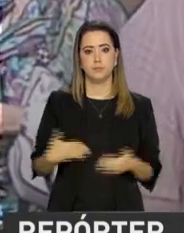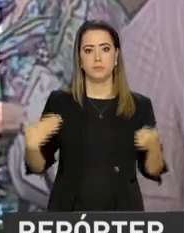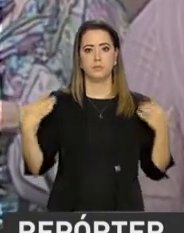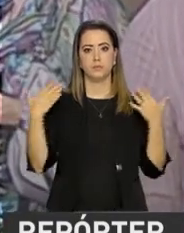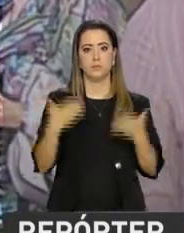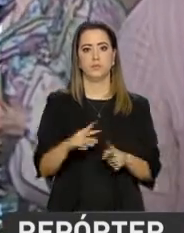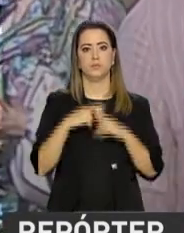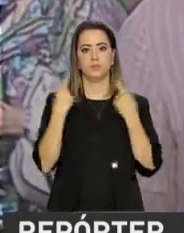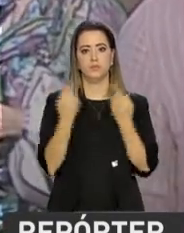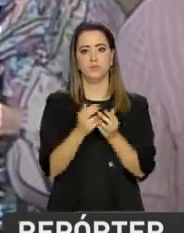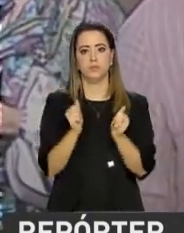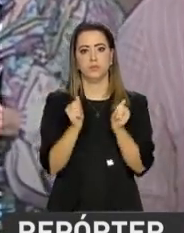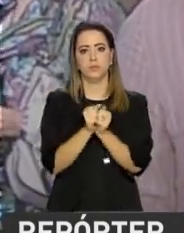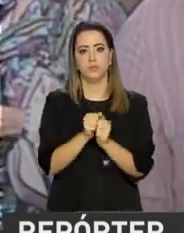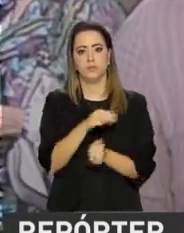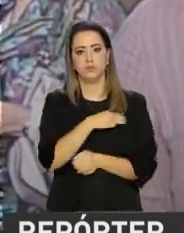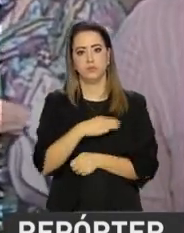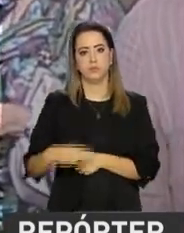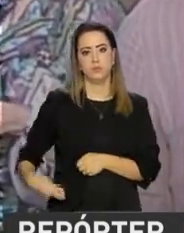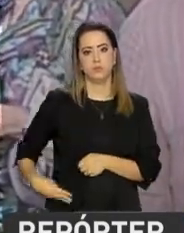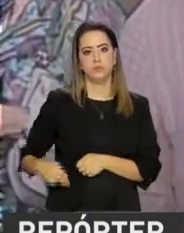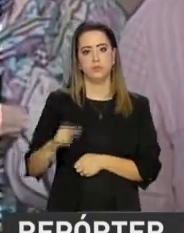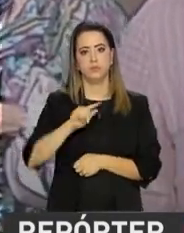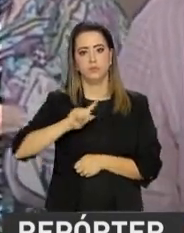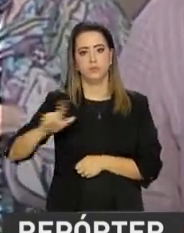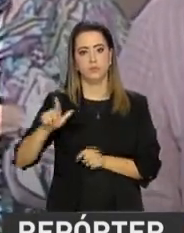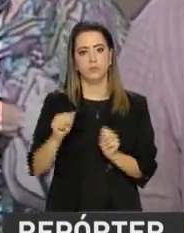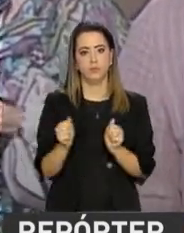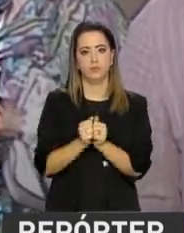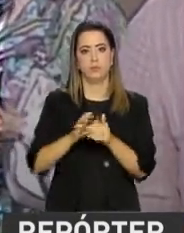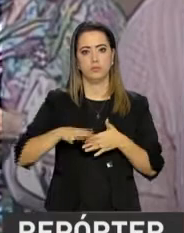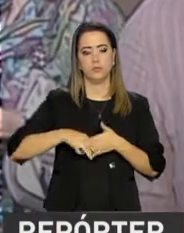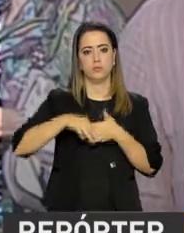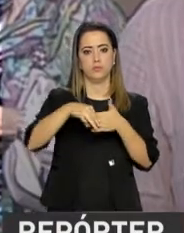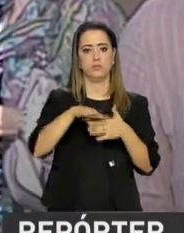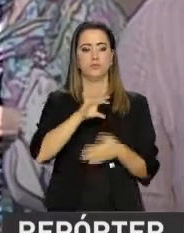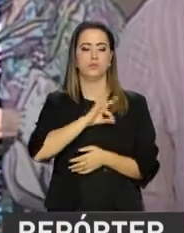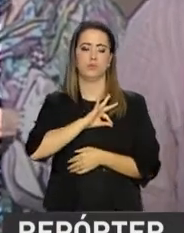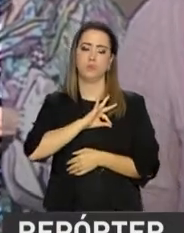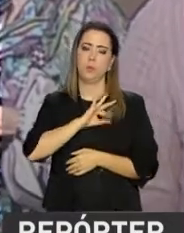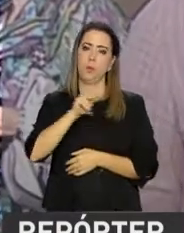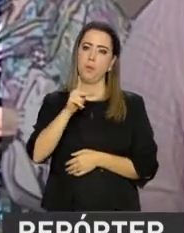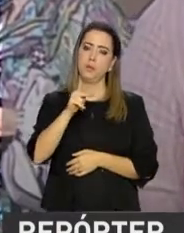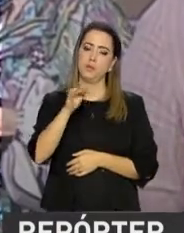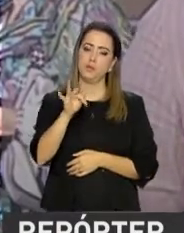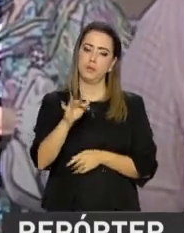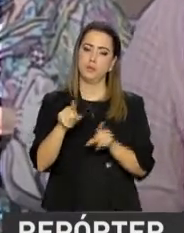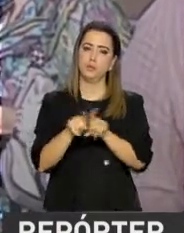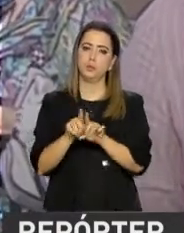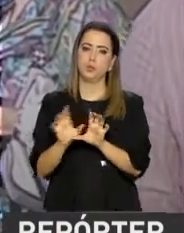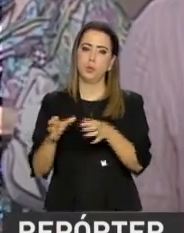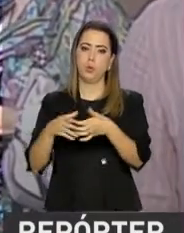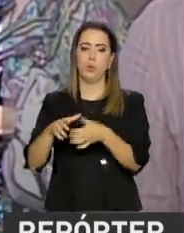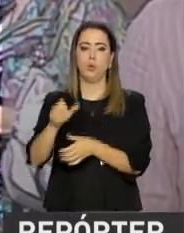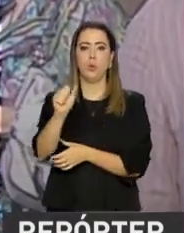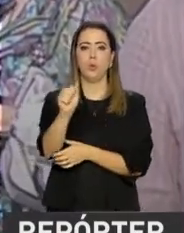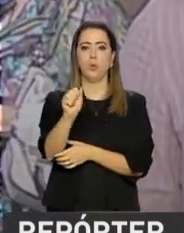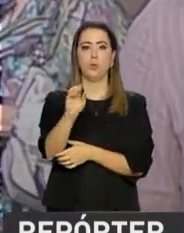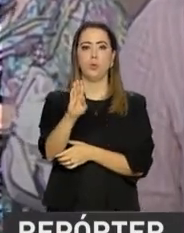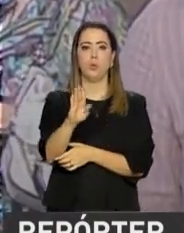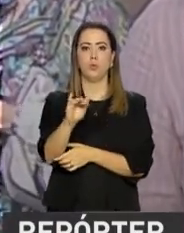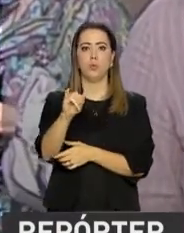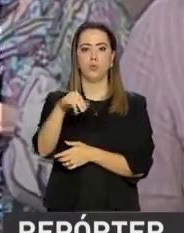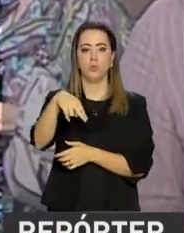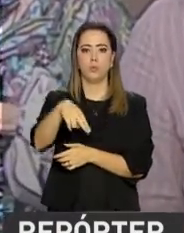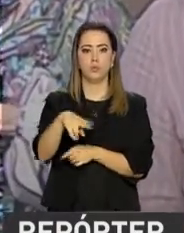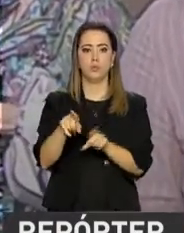participaram da reunião com o ministro Raul Jungmann, os diretores-gerais da Polícia Federal e da Agência Brasileira de Inteligência, o